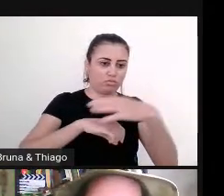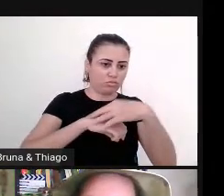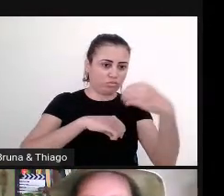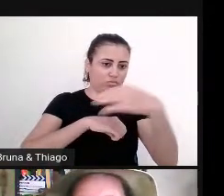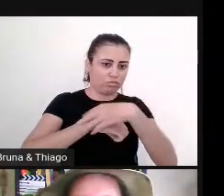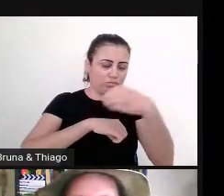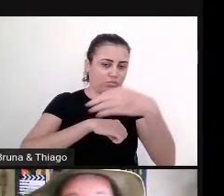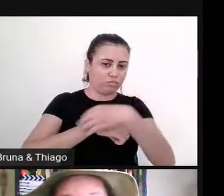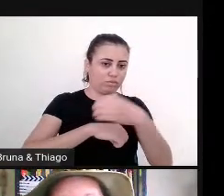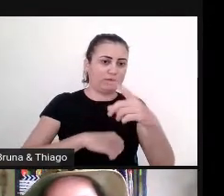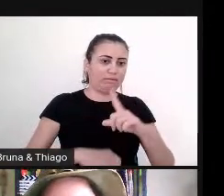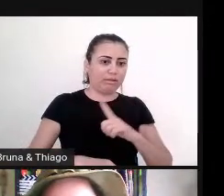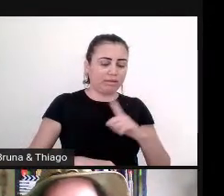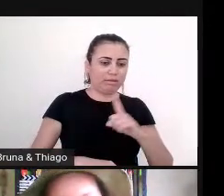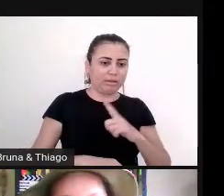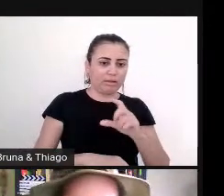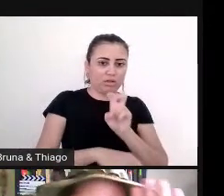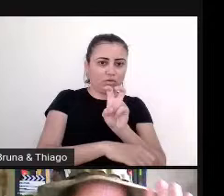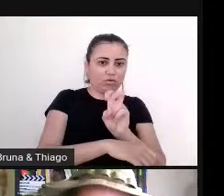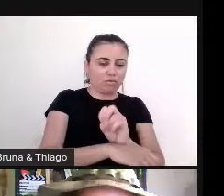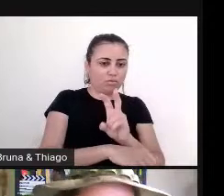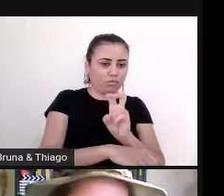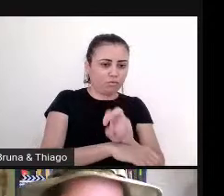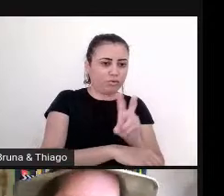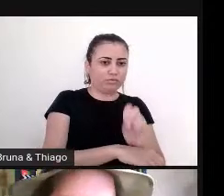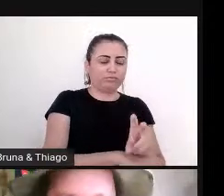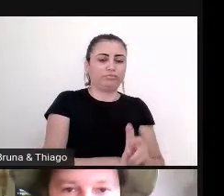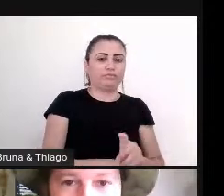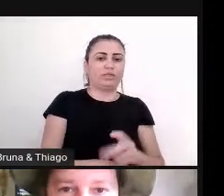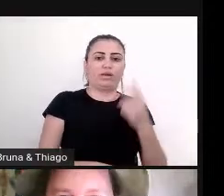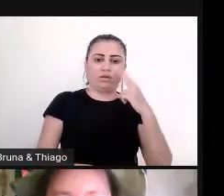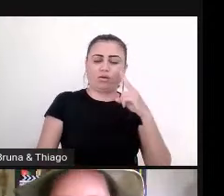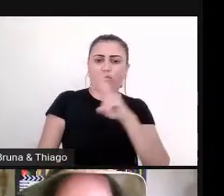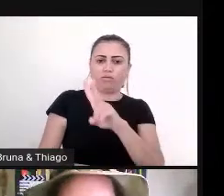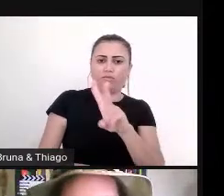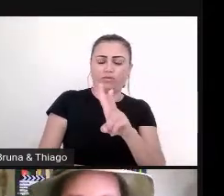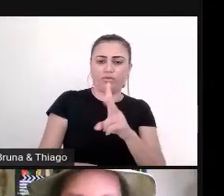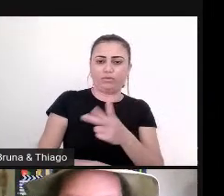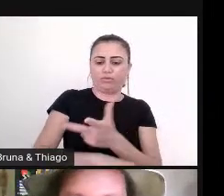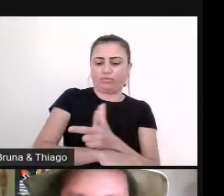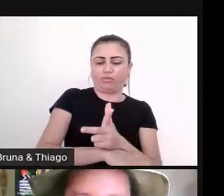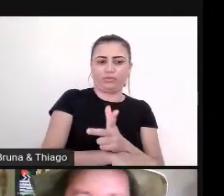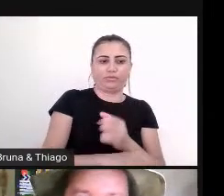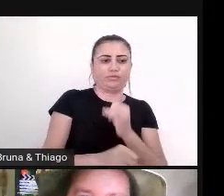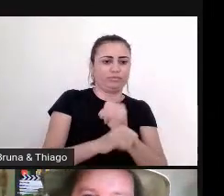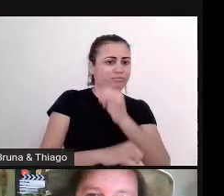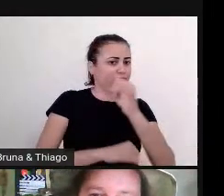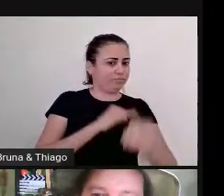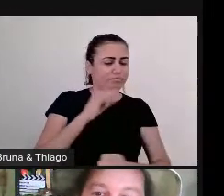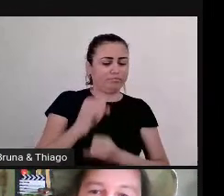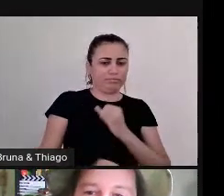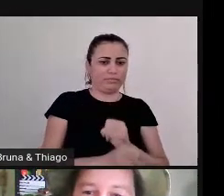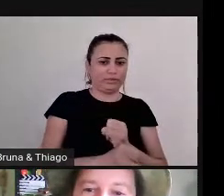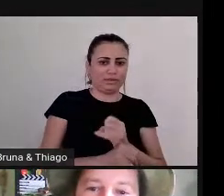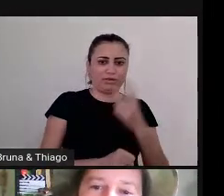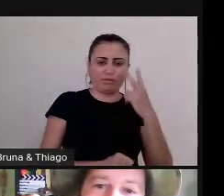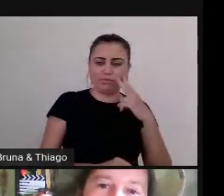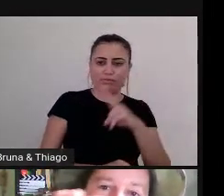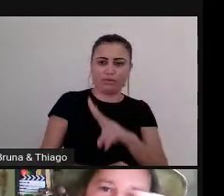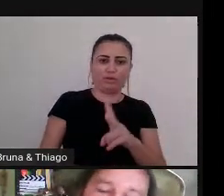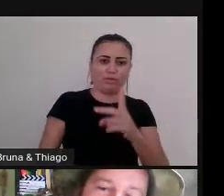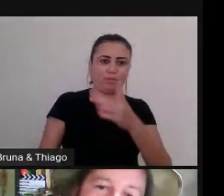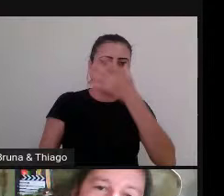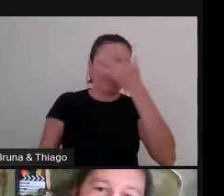né, na internet, não sei se vocês já viram, diz que bêbado é meio abençoado, né? É um bêbado fazendo carinho, né? Olha a minha